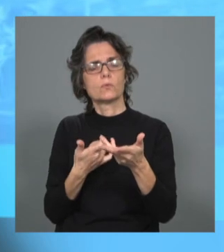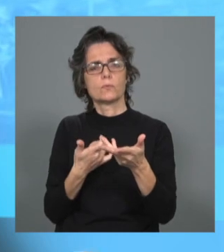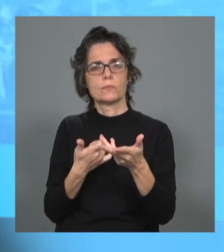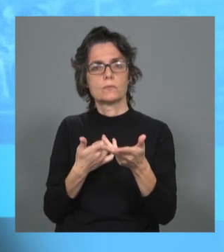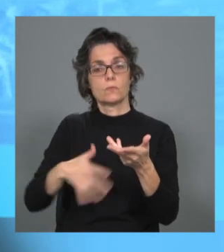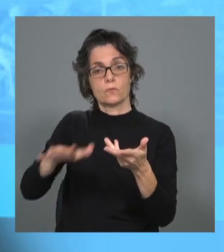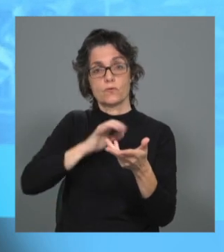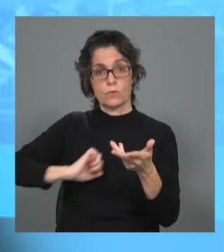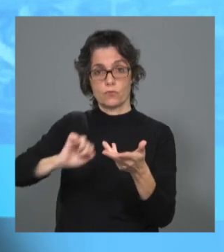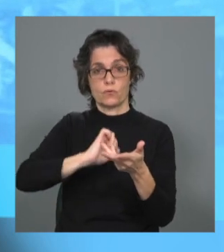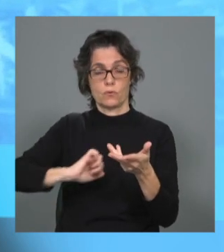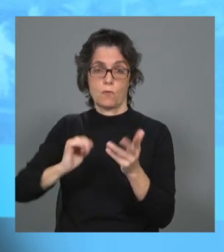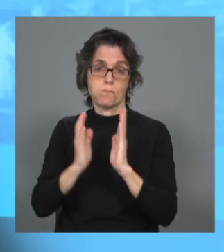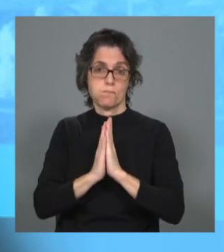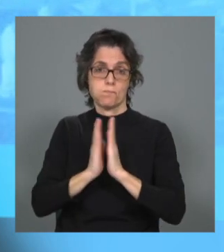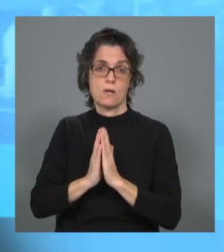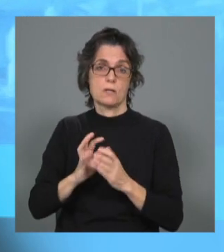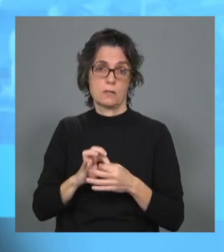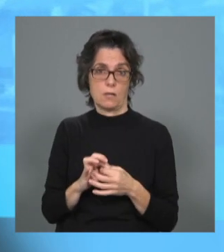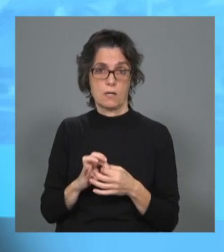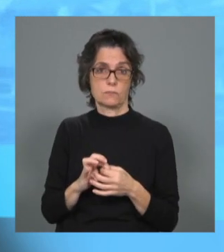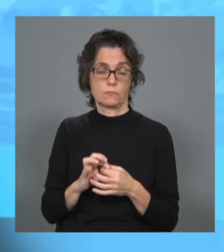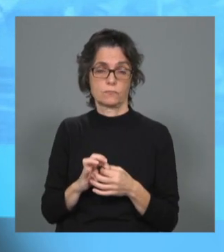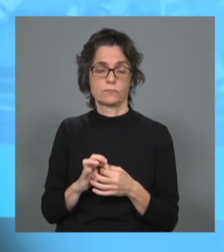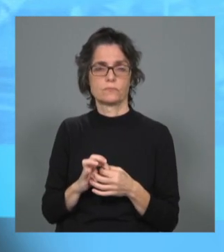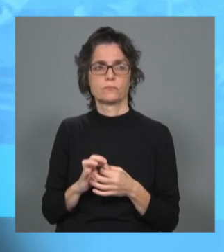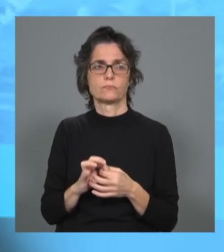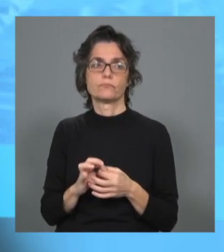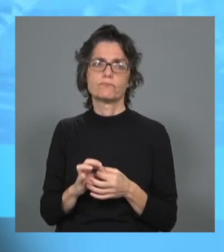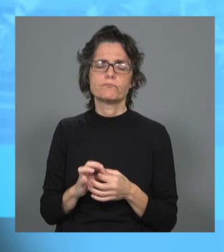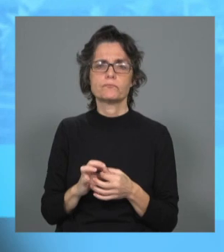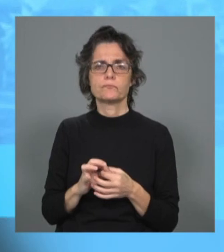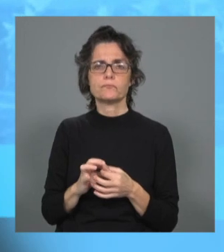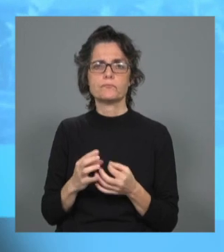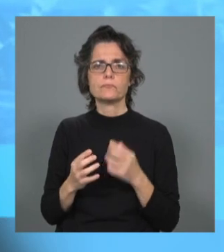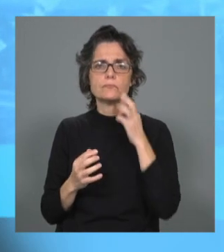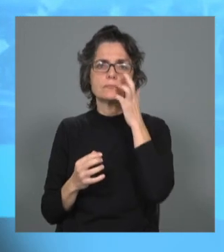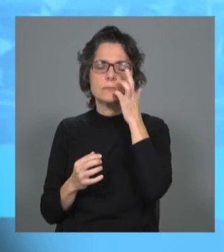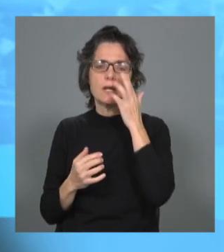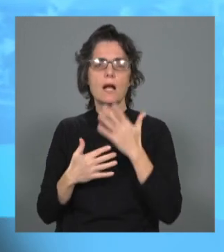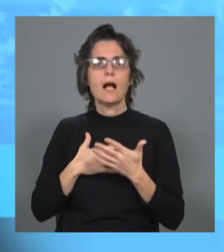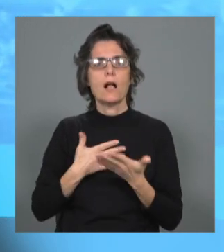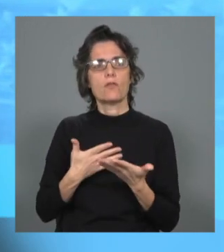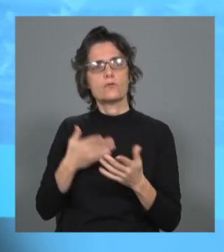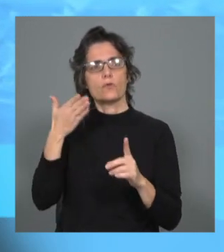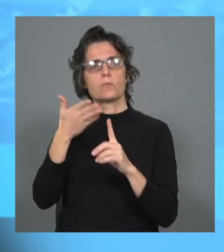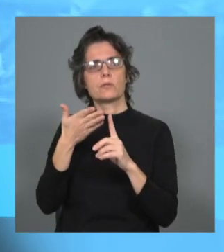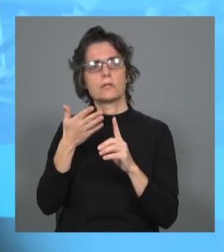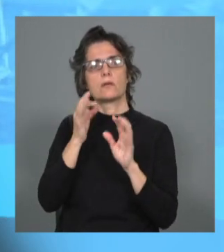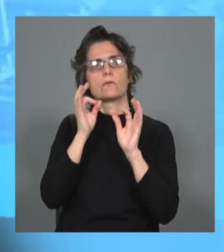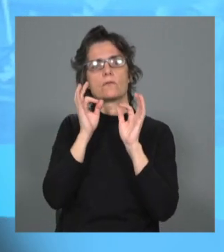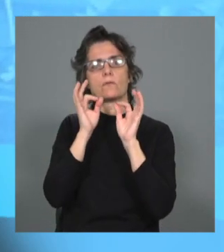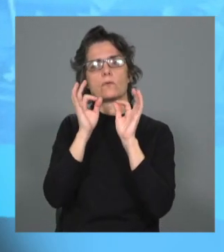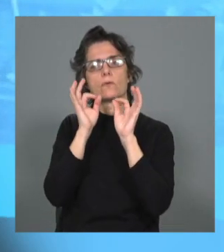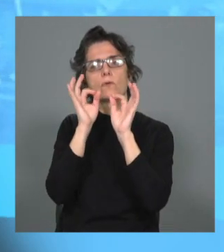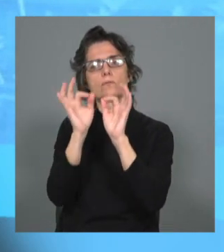pela doutrina social da Igreja, sempre este sublinhar permanente do bem comum. A